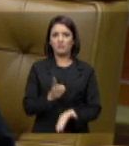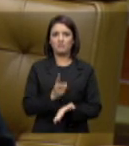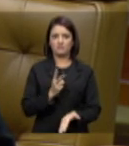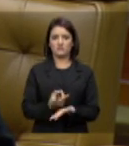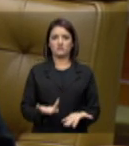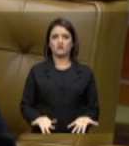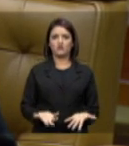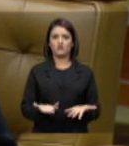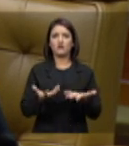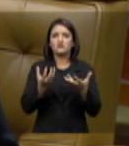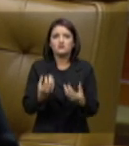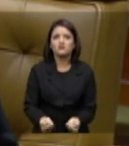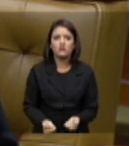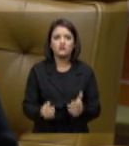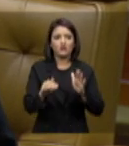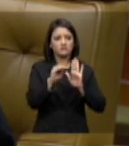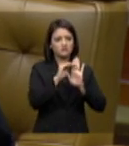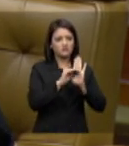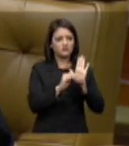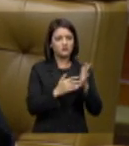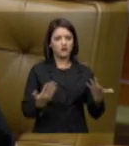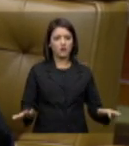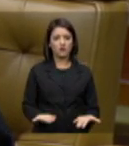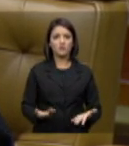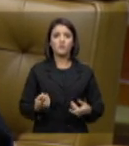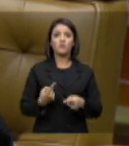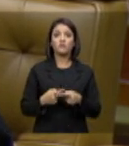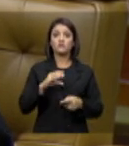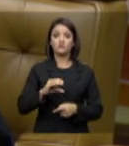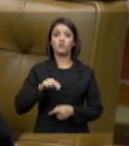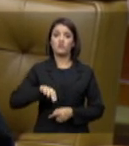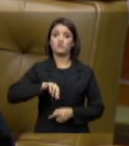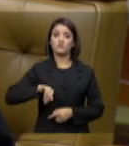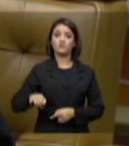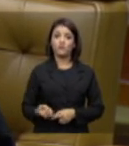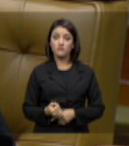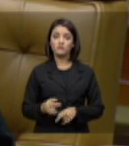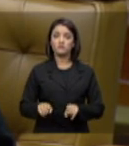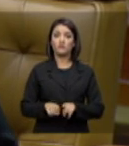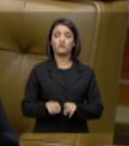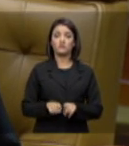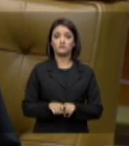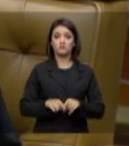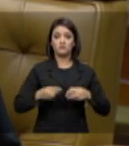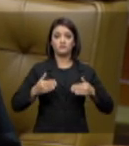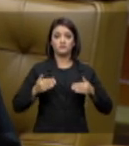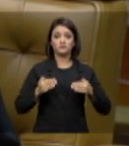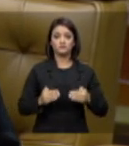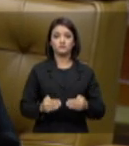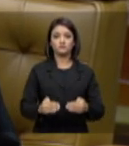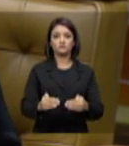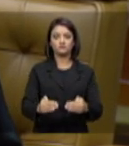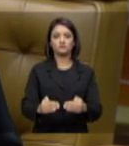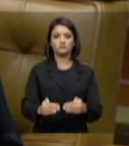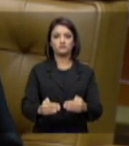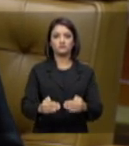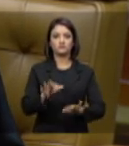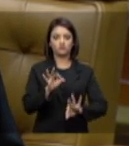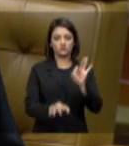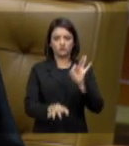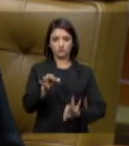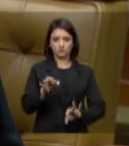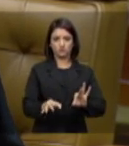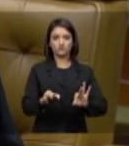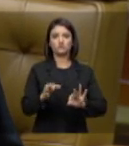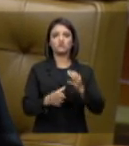adotar essas providências porque o cnj e a e o ministério da justiça